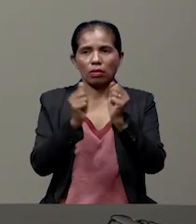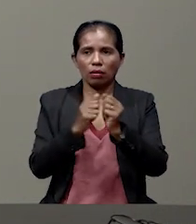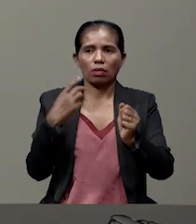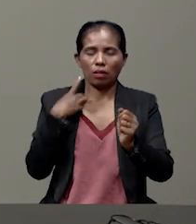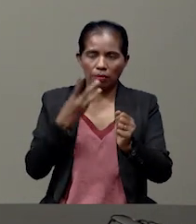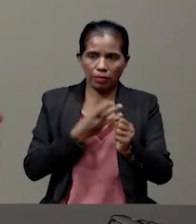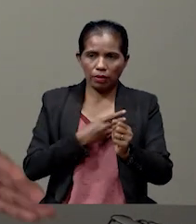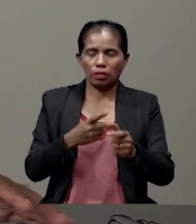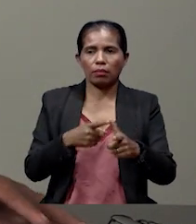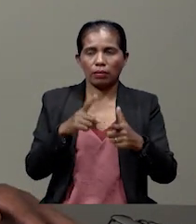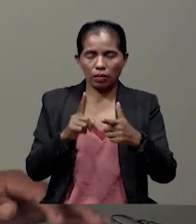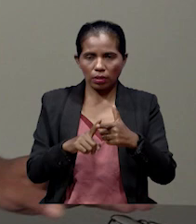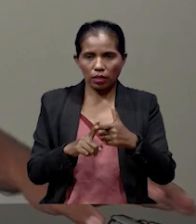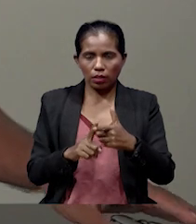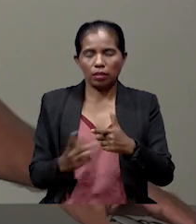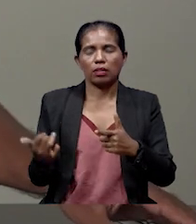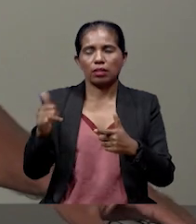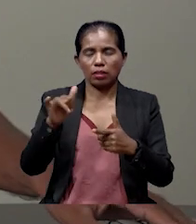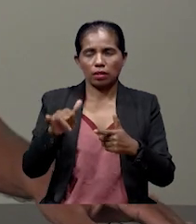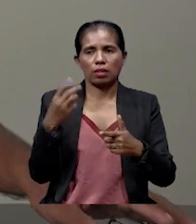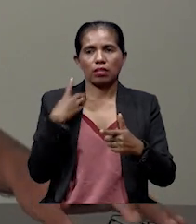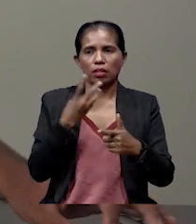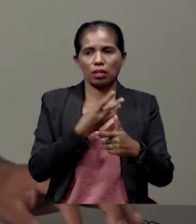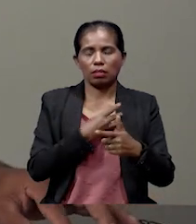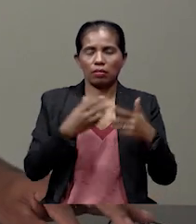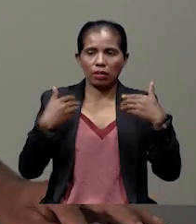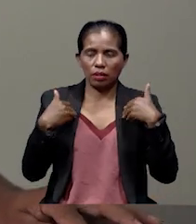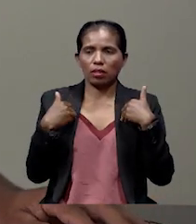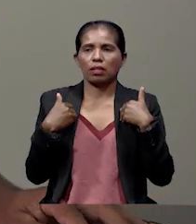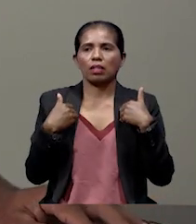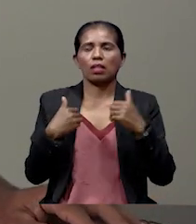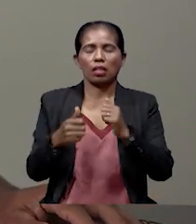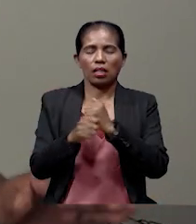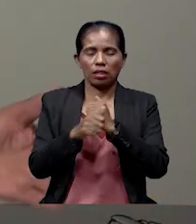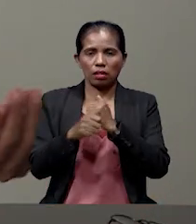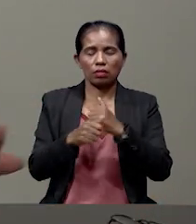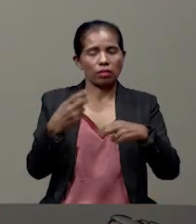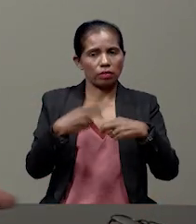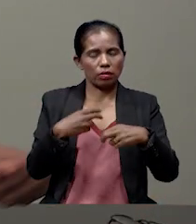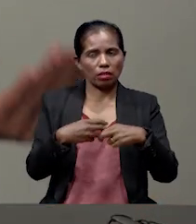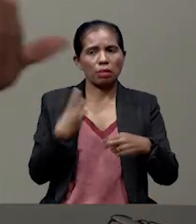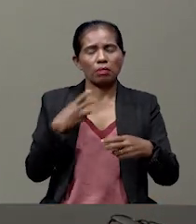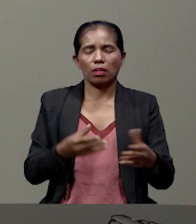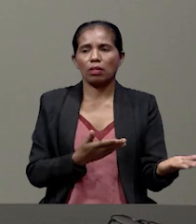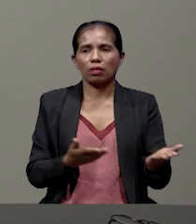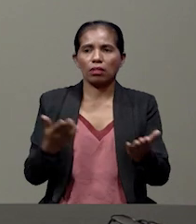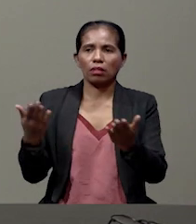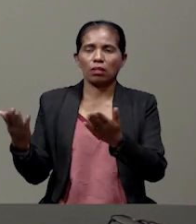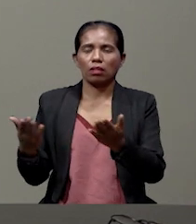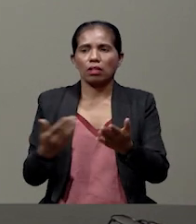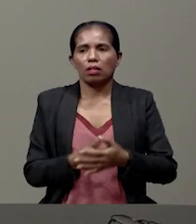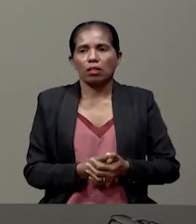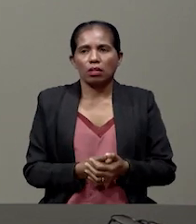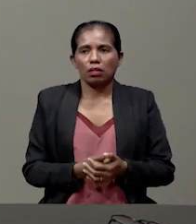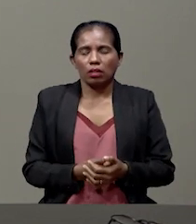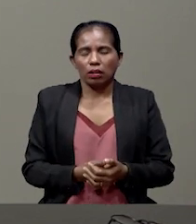ami, maka ami ya asa un de regroso lita. Ambel asa sernia pla tenes